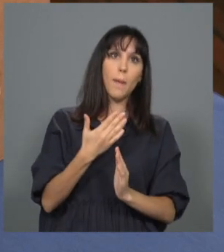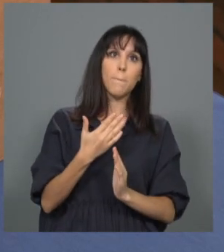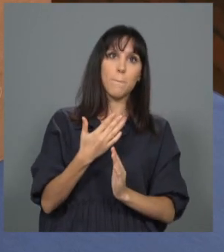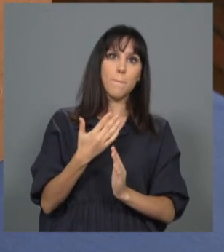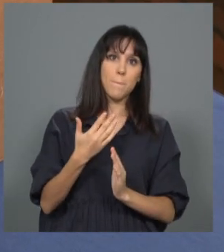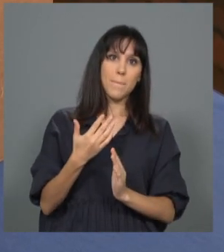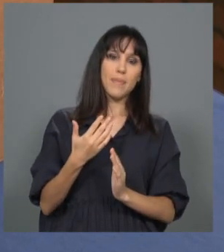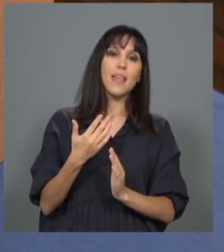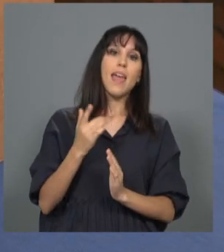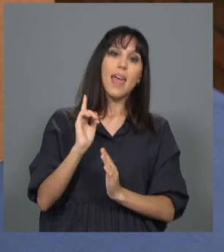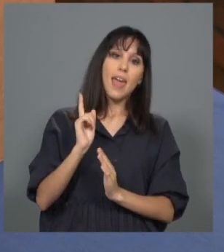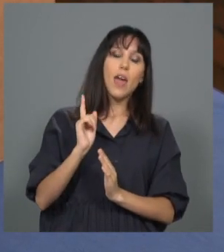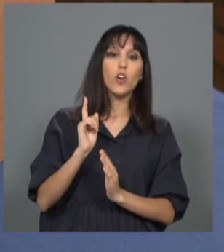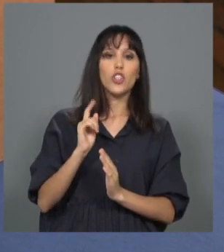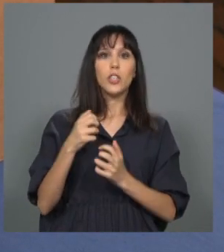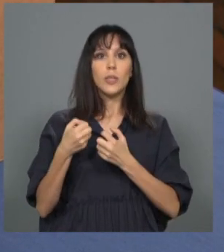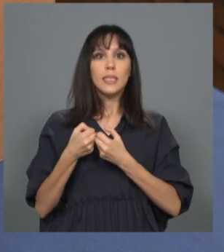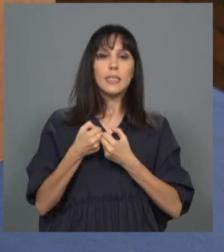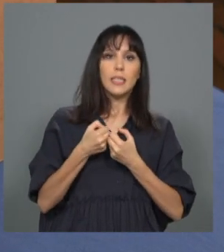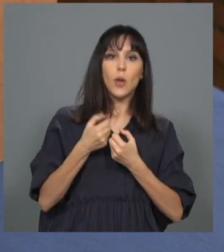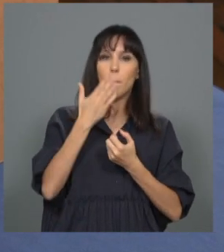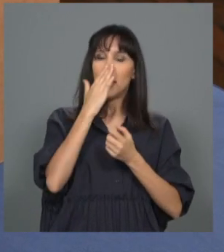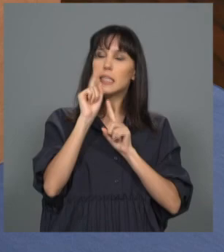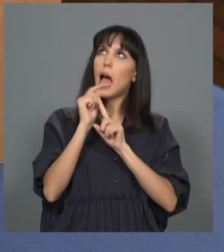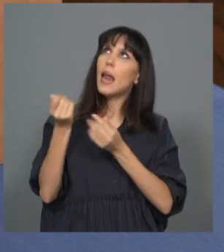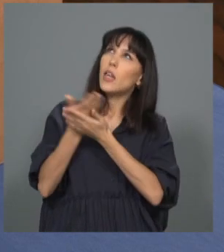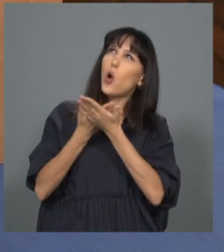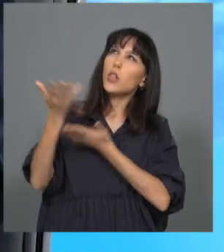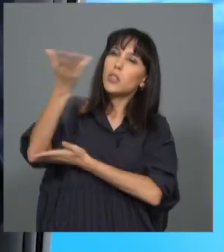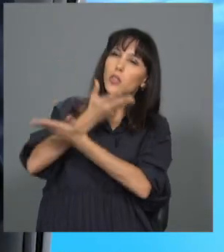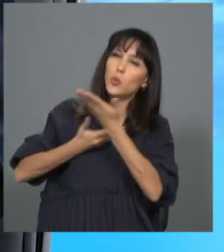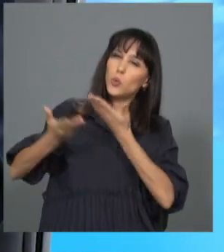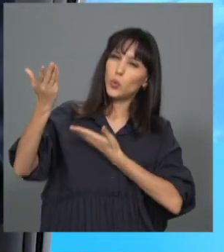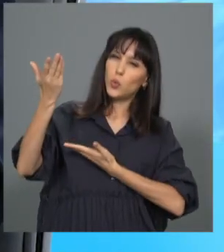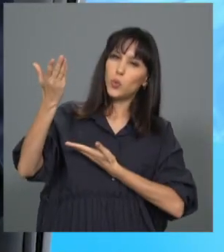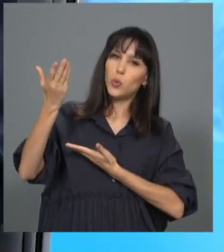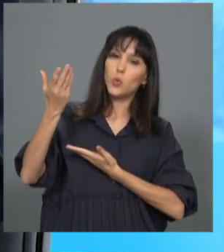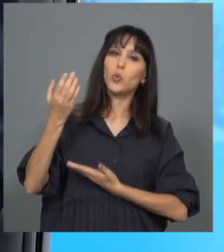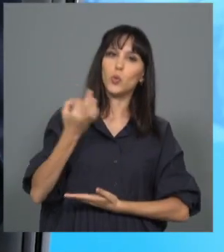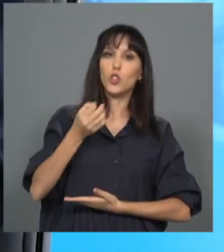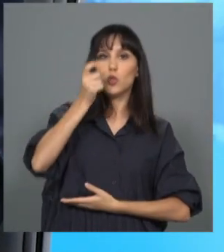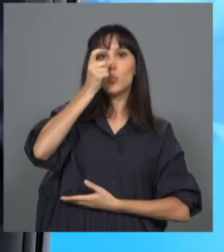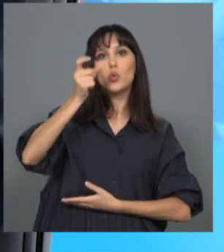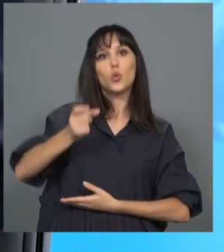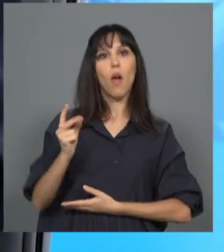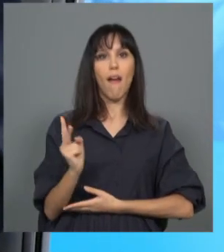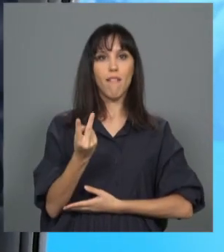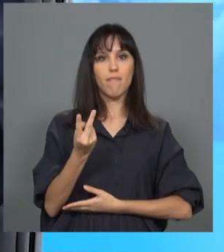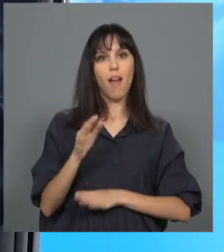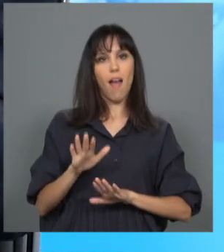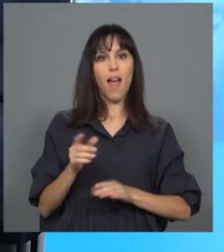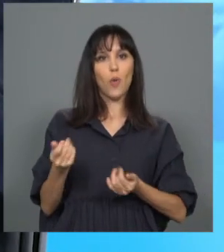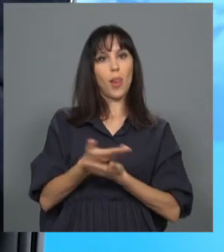esta tensão. Parece um negócio de duas pessoas que estão num